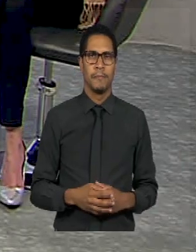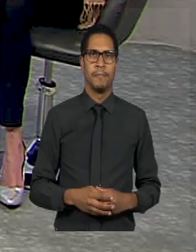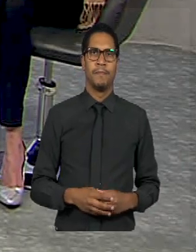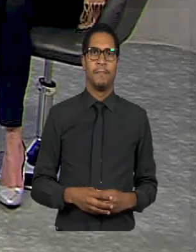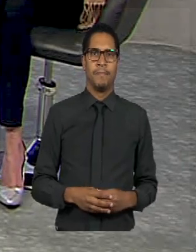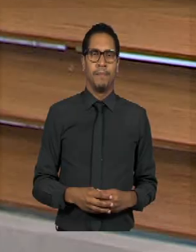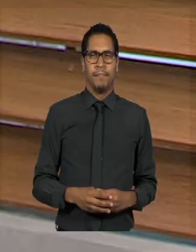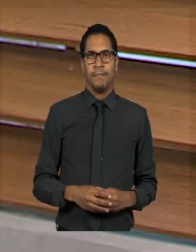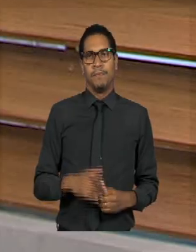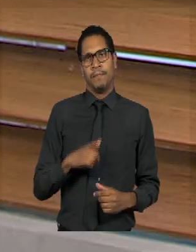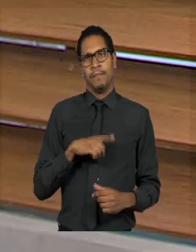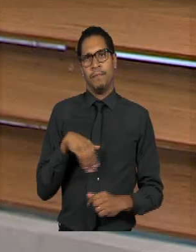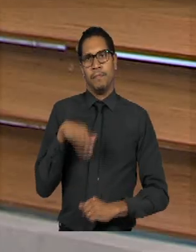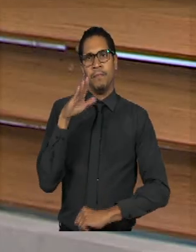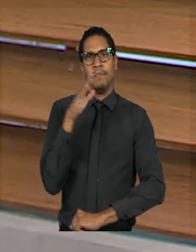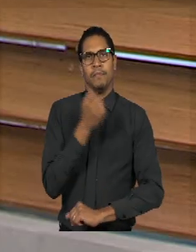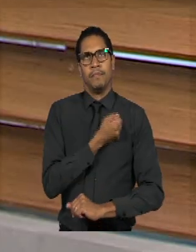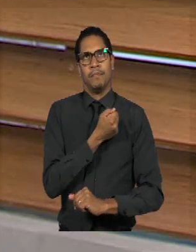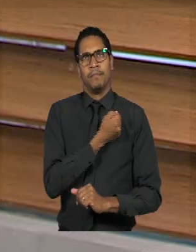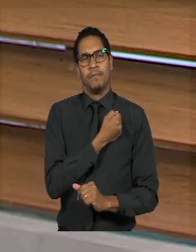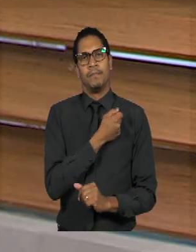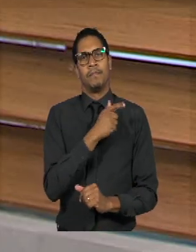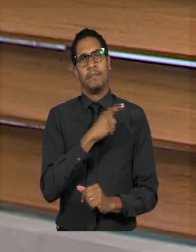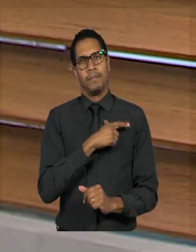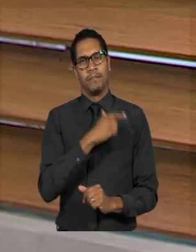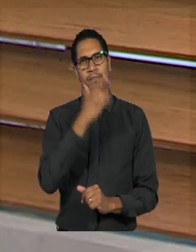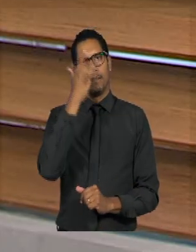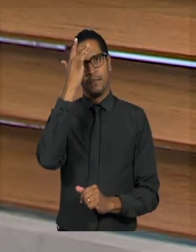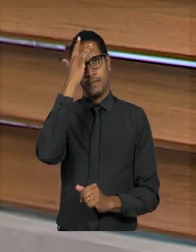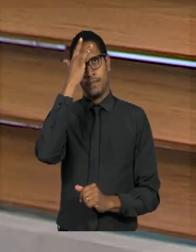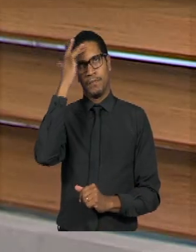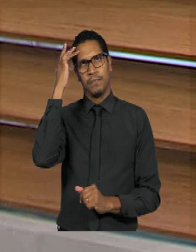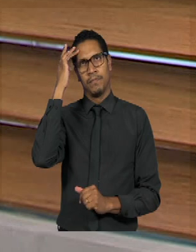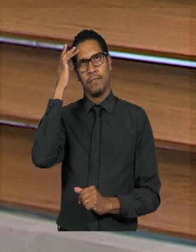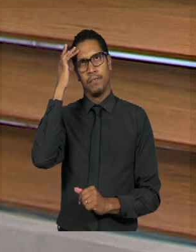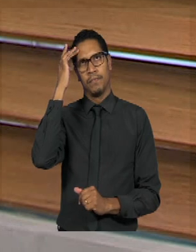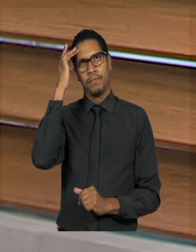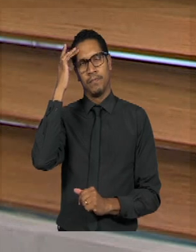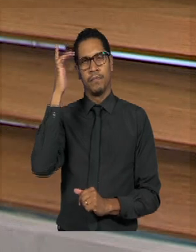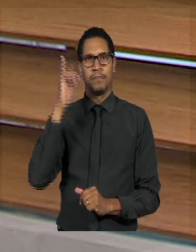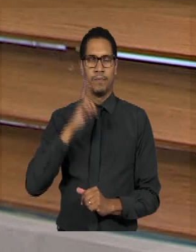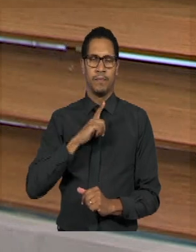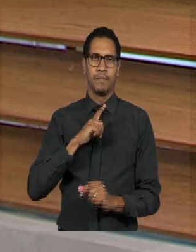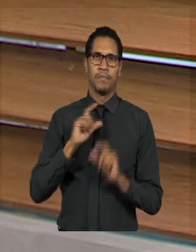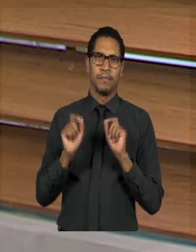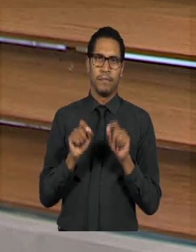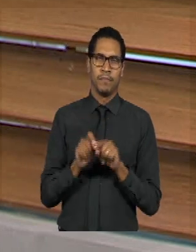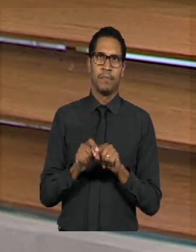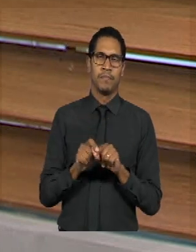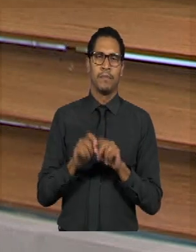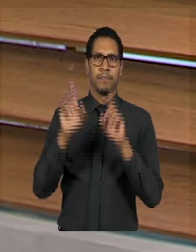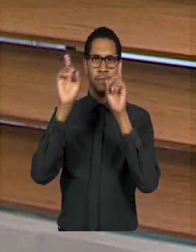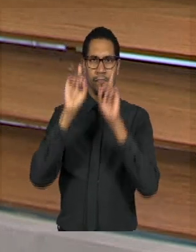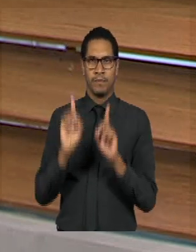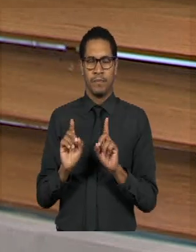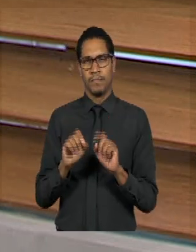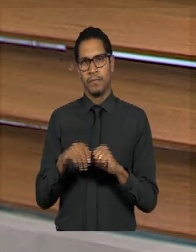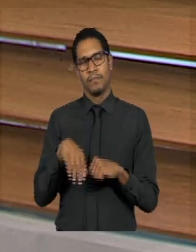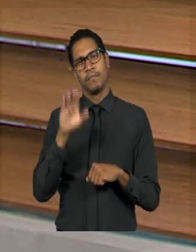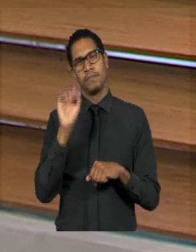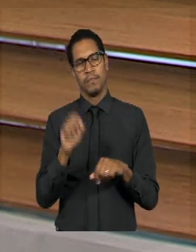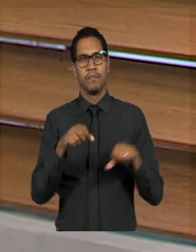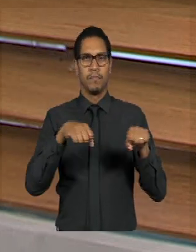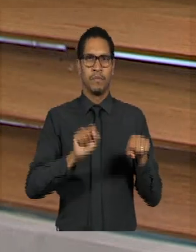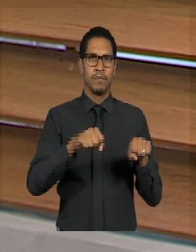O nosso maior número de pessoas que ficam com sequela é o motociclista.